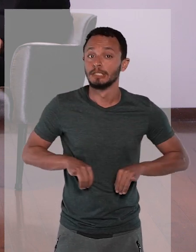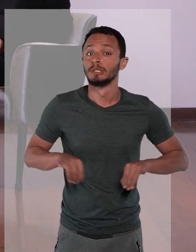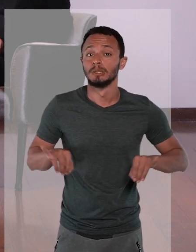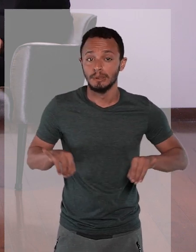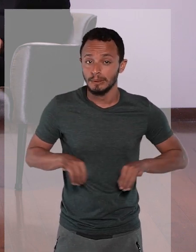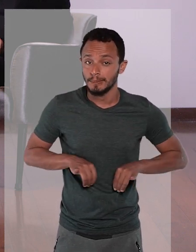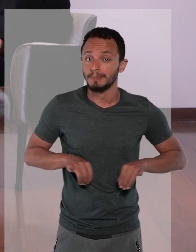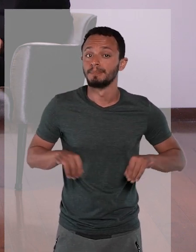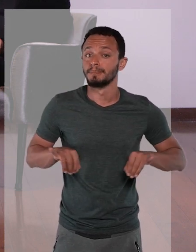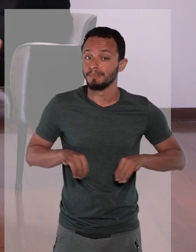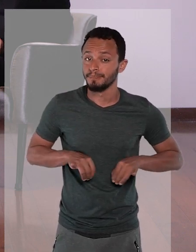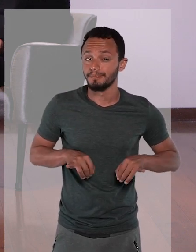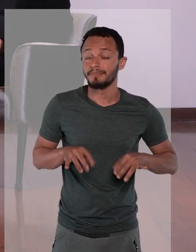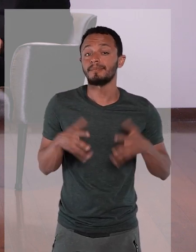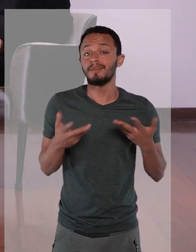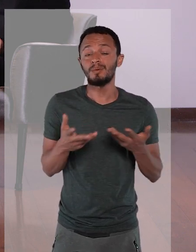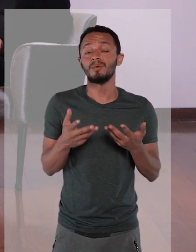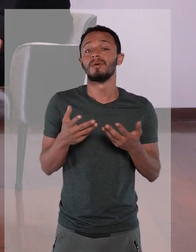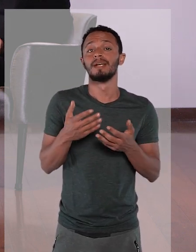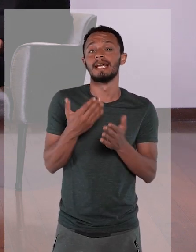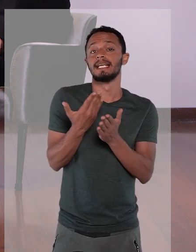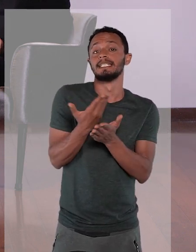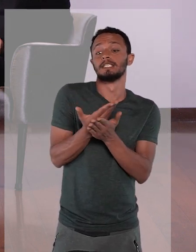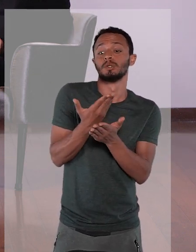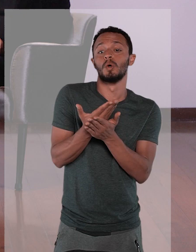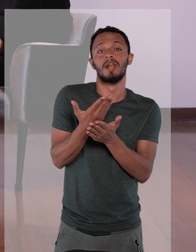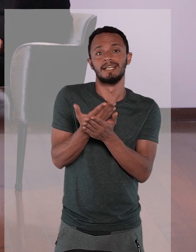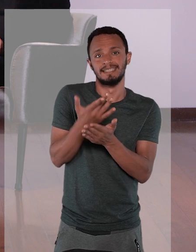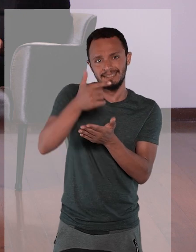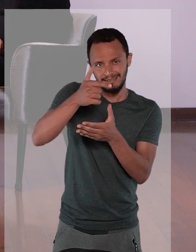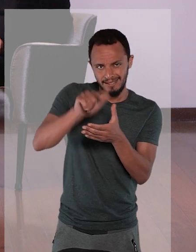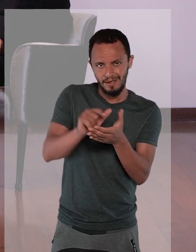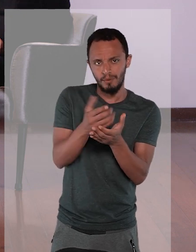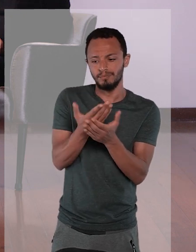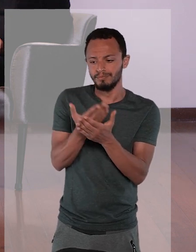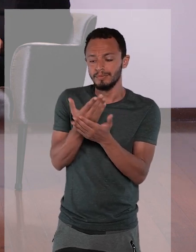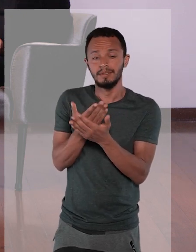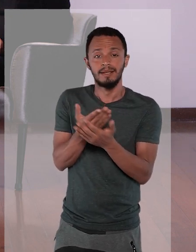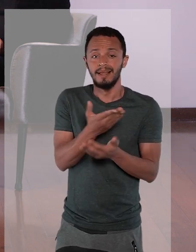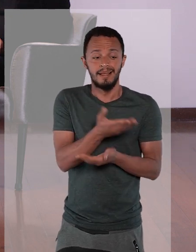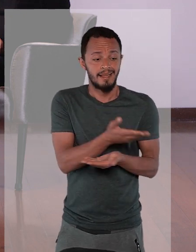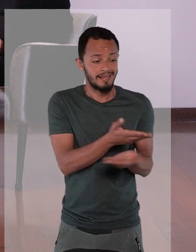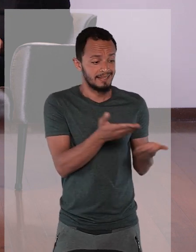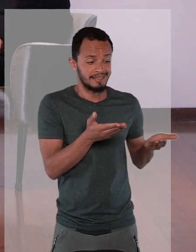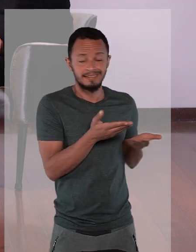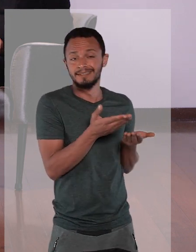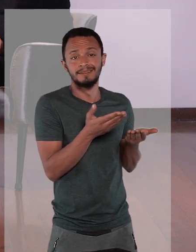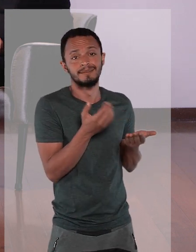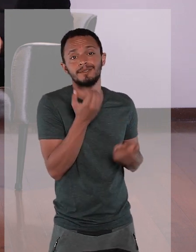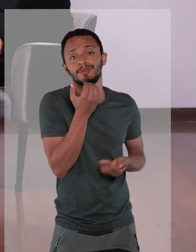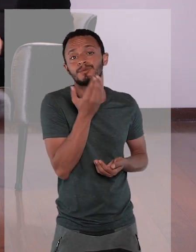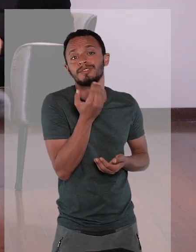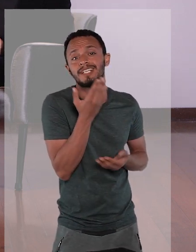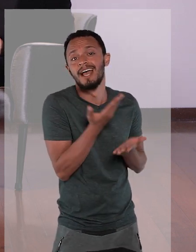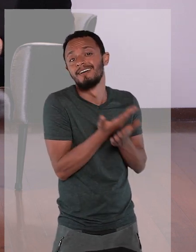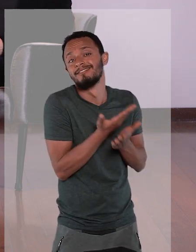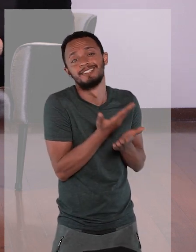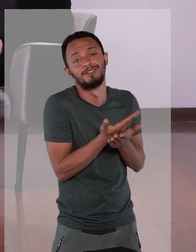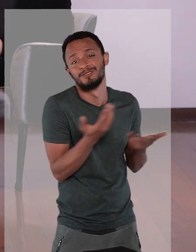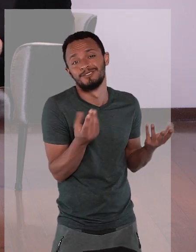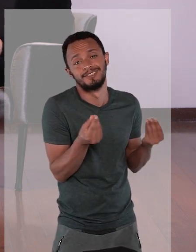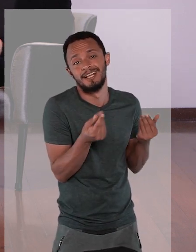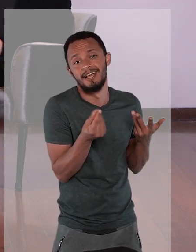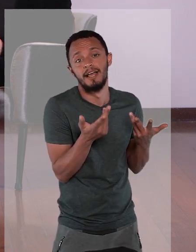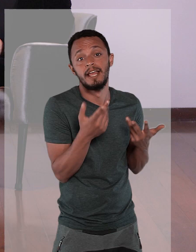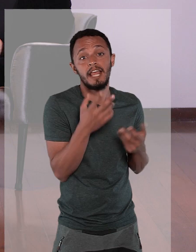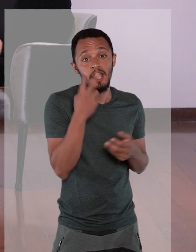quanto à escolarização, quer dizer, essas crianças elas não tinham como estudar, Afonso. Eu vi a filha da minha secretária